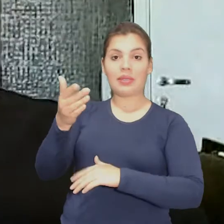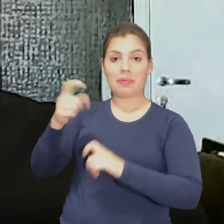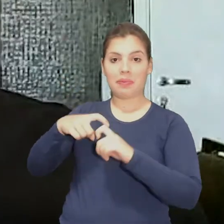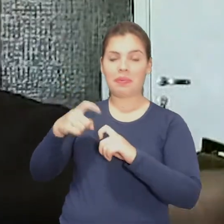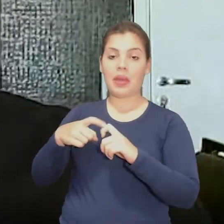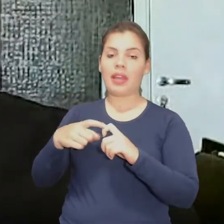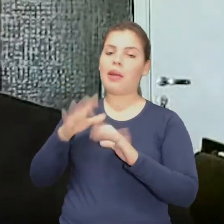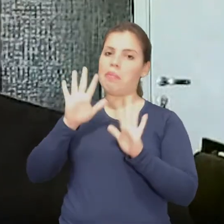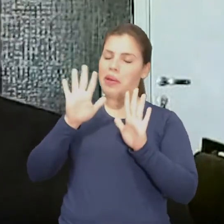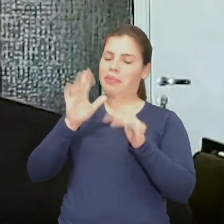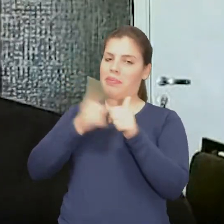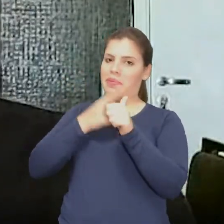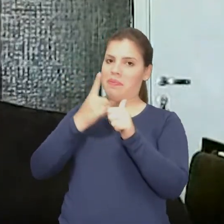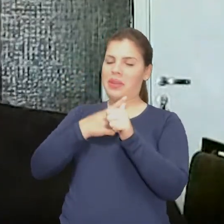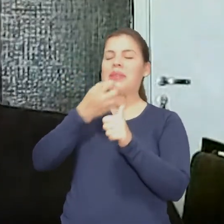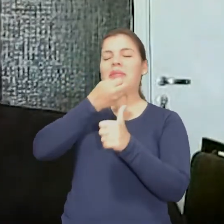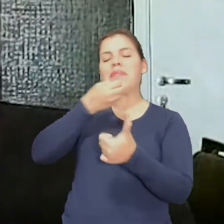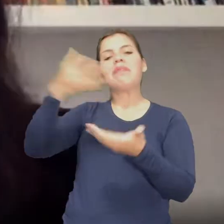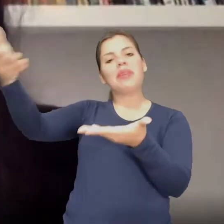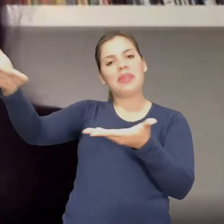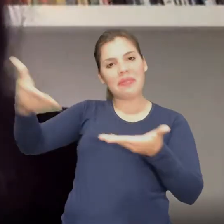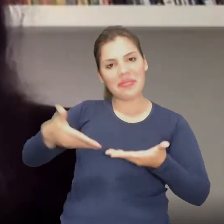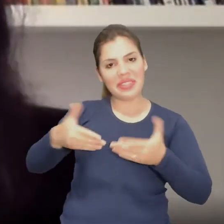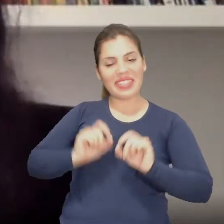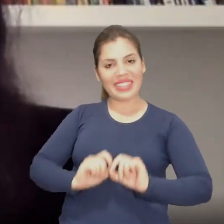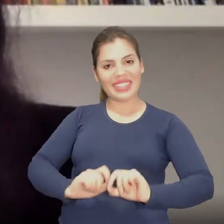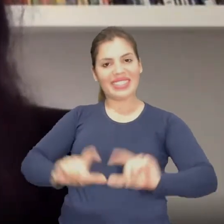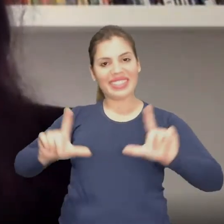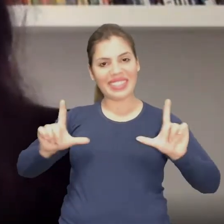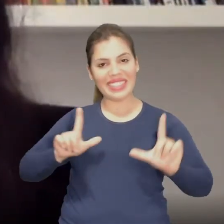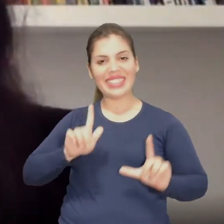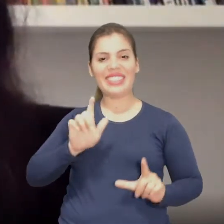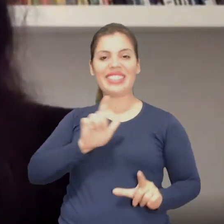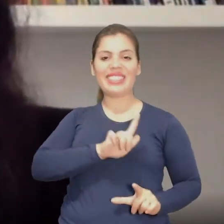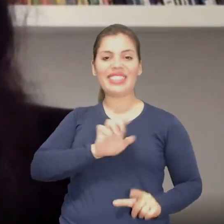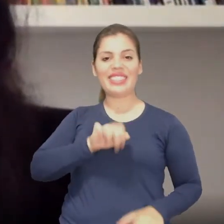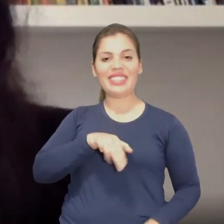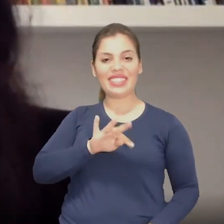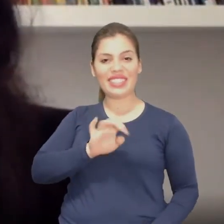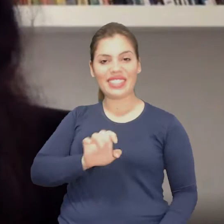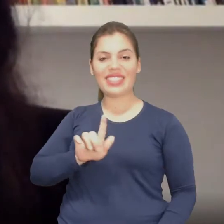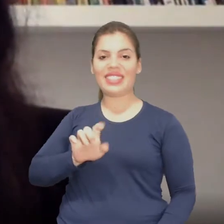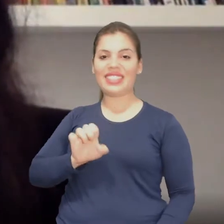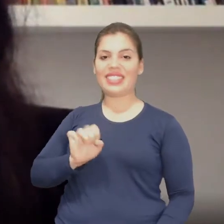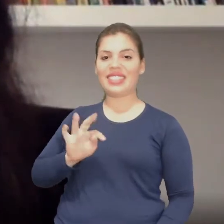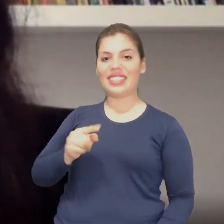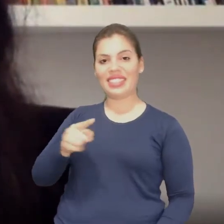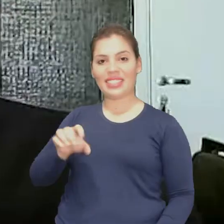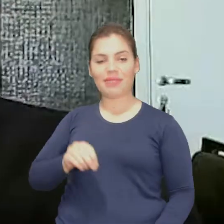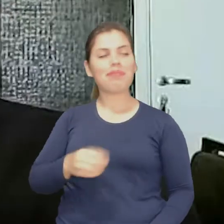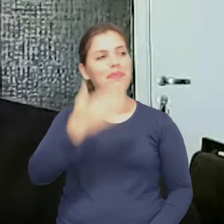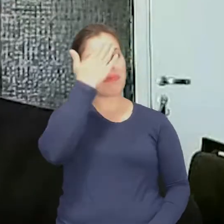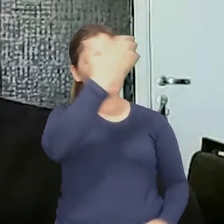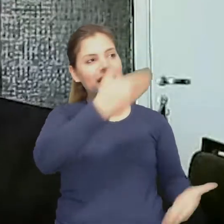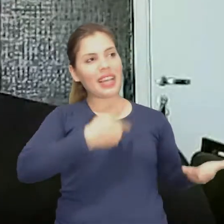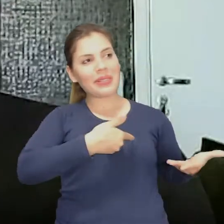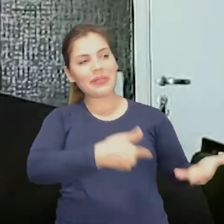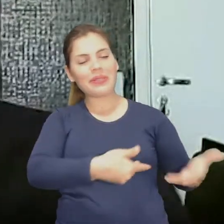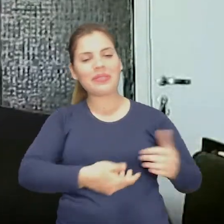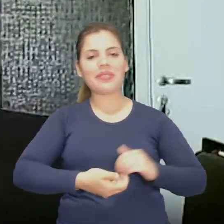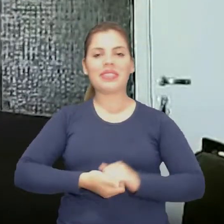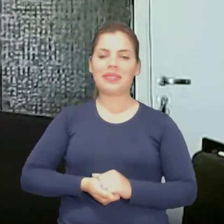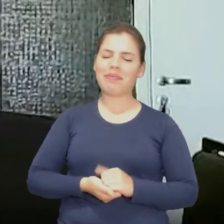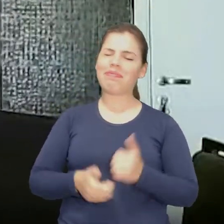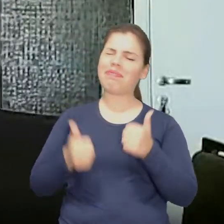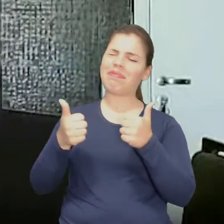lugar, seja bem-vinda ao nosso programa Gente e Gestão. Muito obrigada pelo convite. É um prazer ter a doutora aqui. E eu já